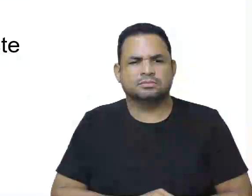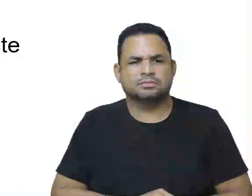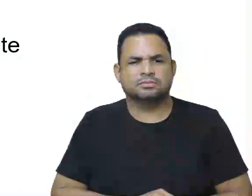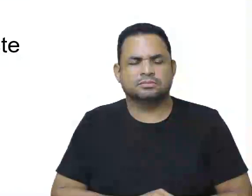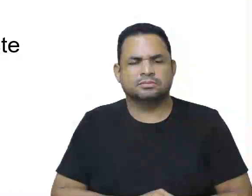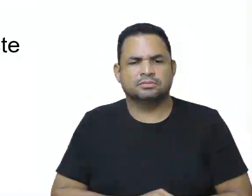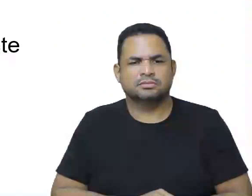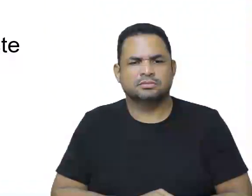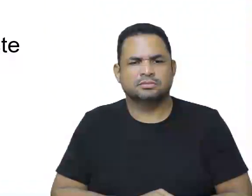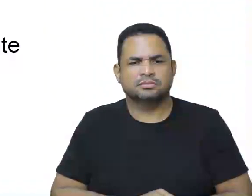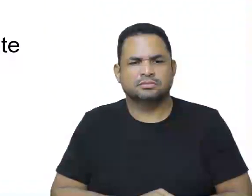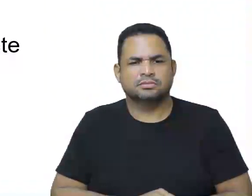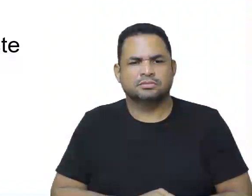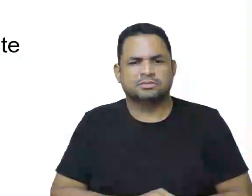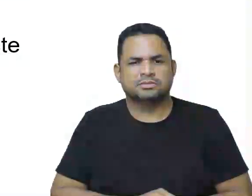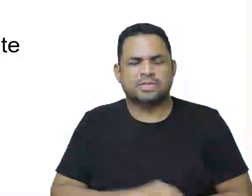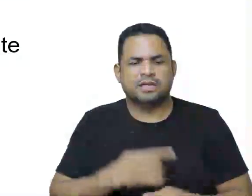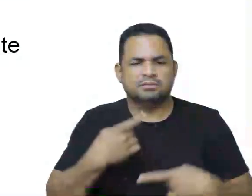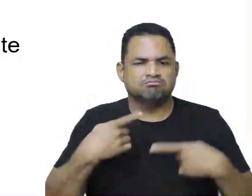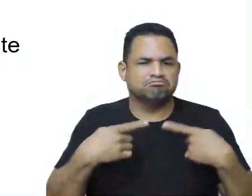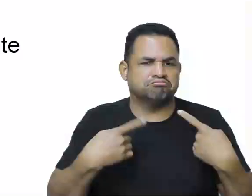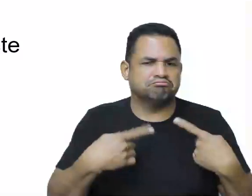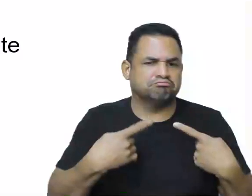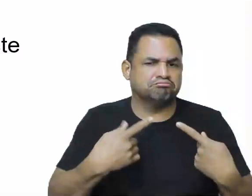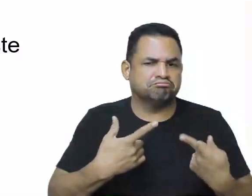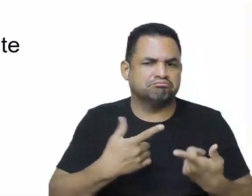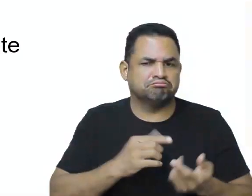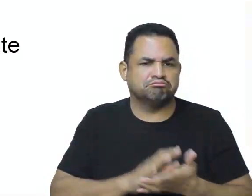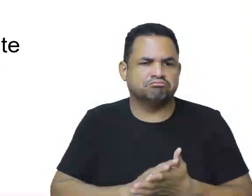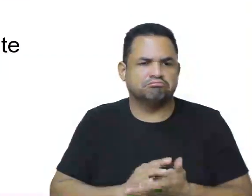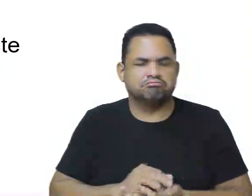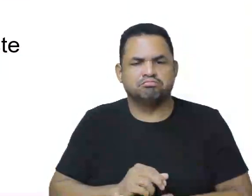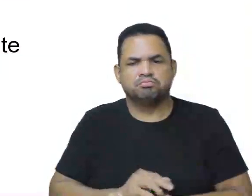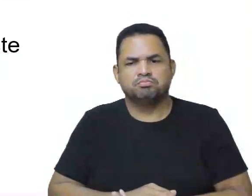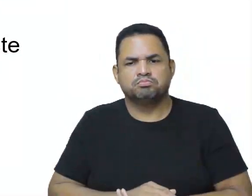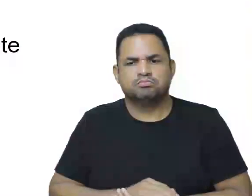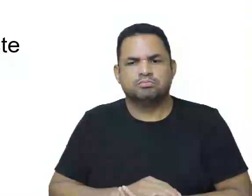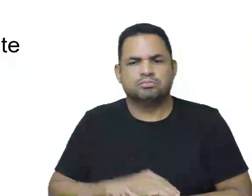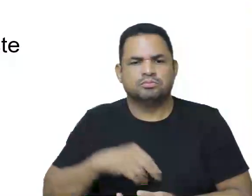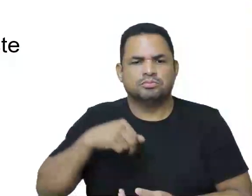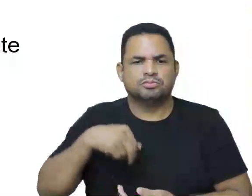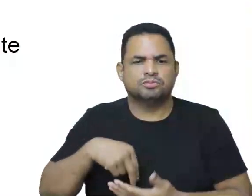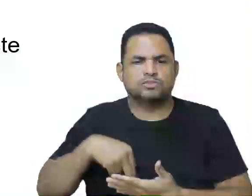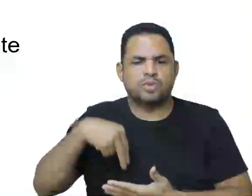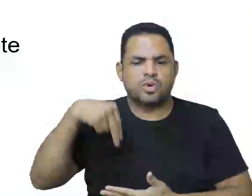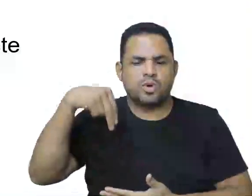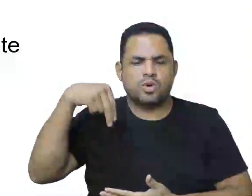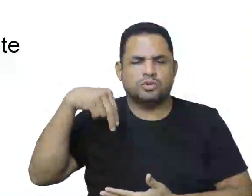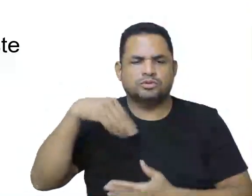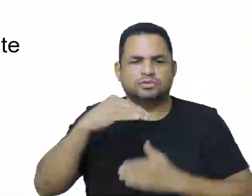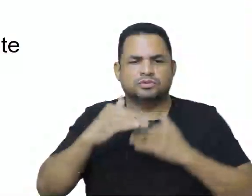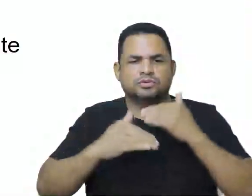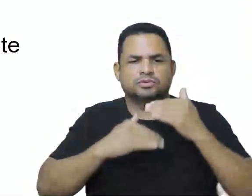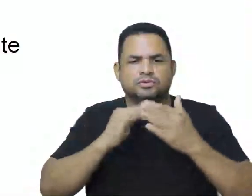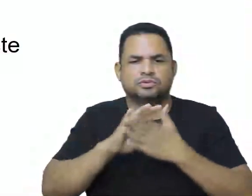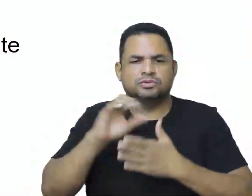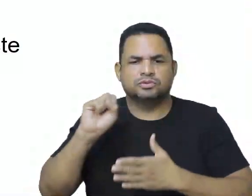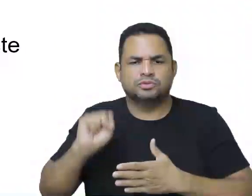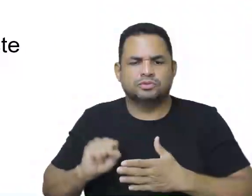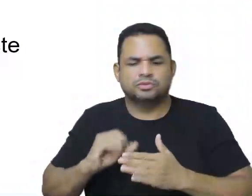ao tratamento das questões políticas entre o norte desenvolvido e o